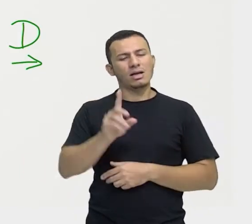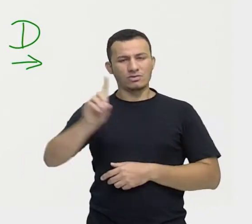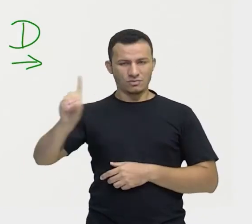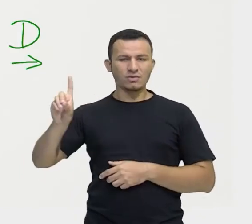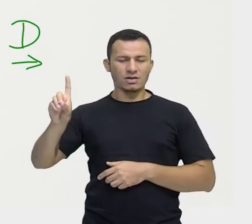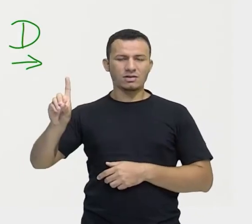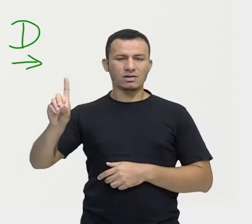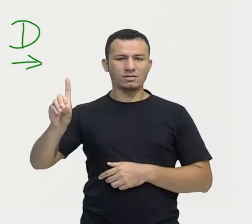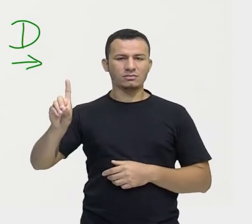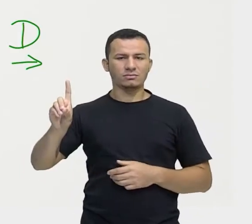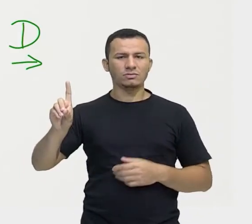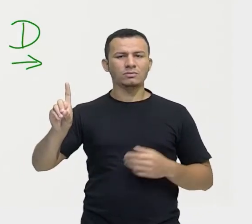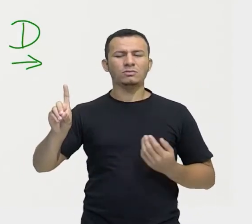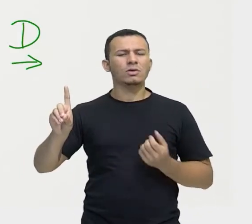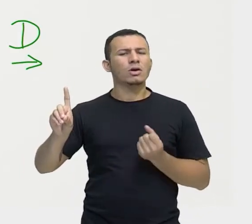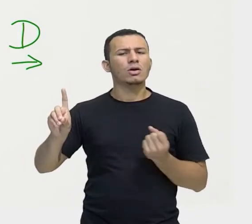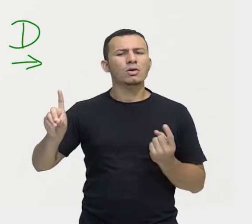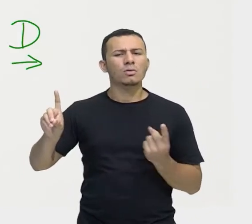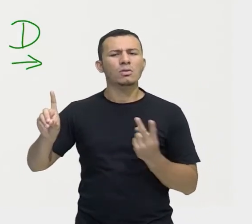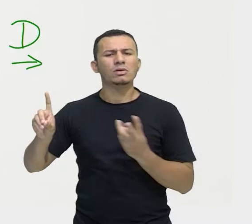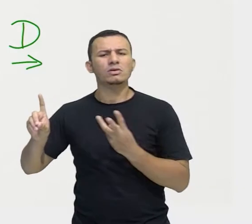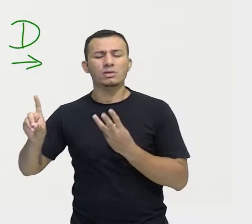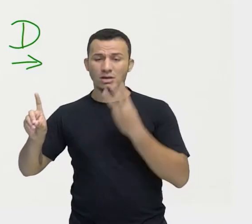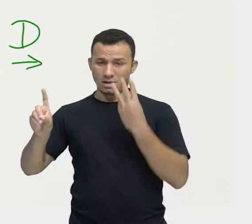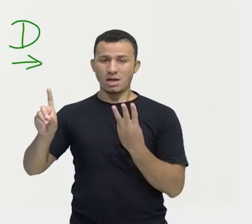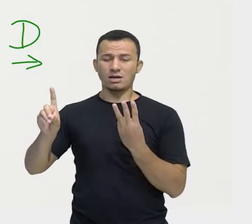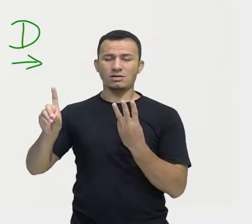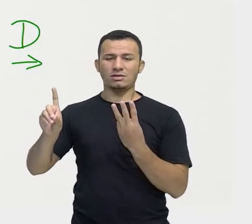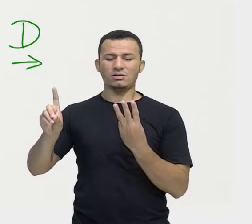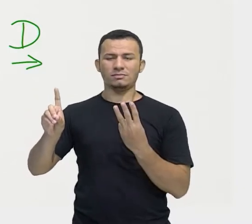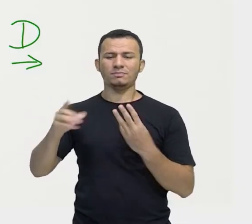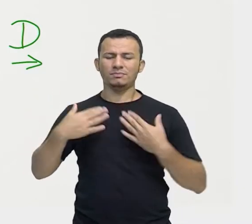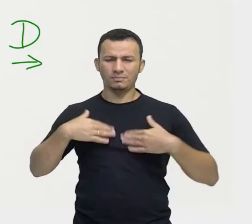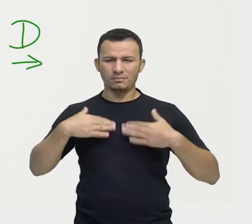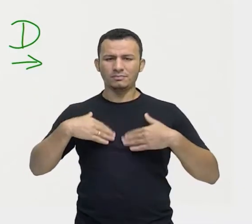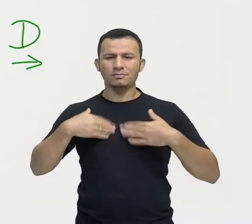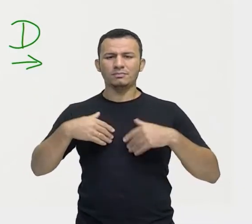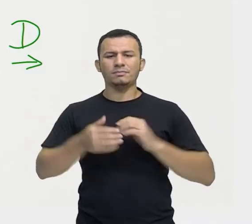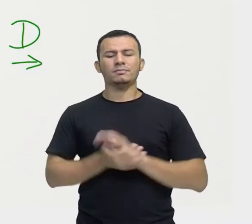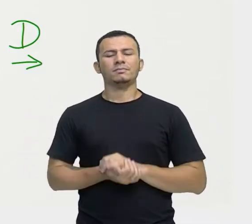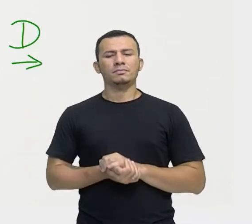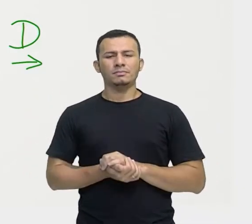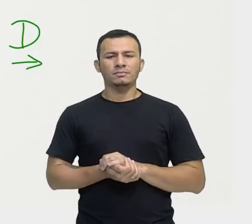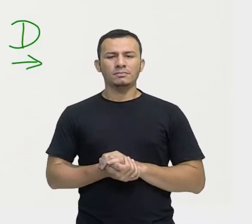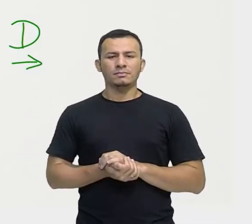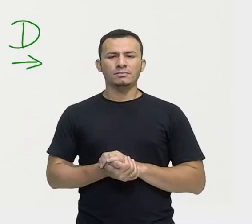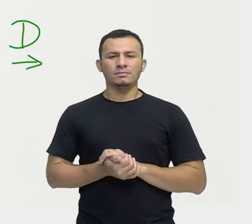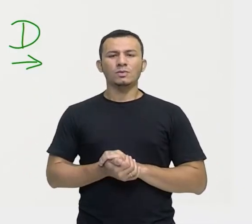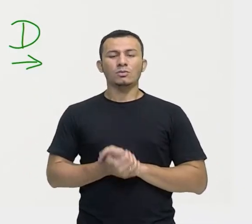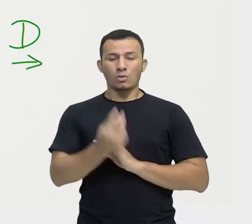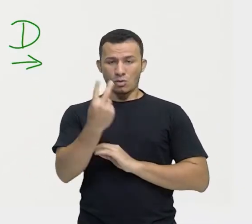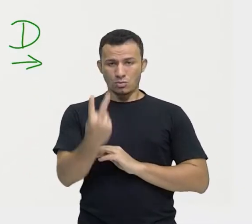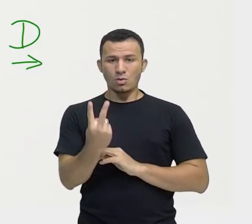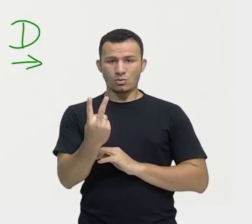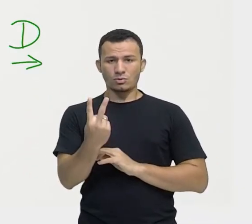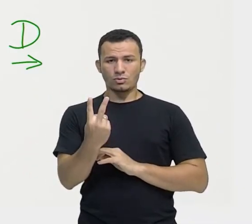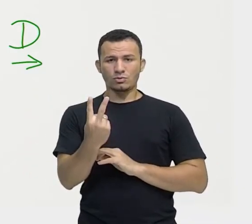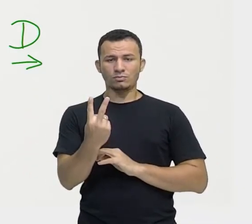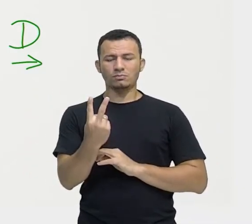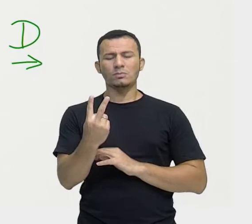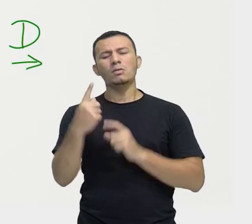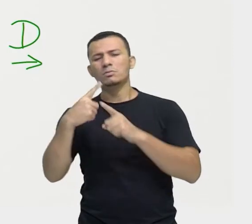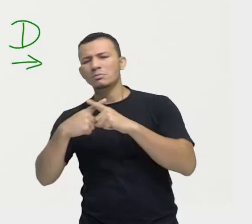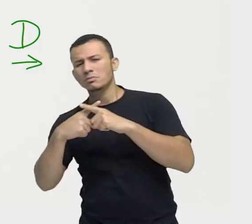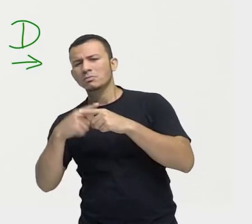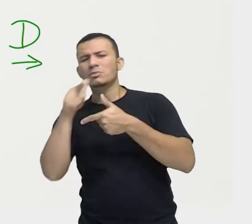direita. Quantas casas? 3. Bom, devagar. Primeira coisa, vamos pegar o 2. Eu vou multiplicar ou eu